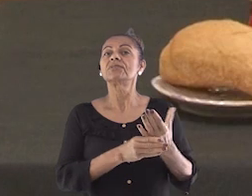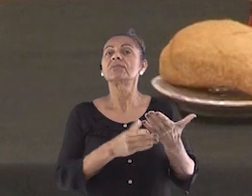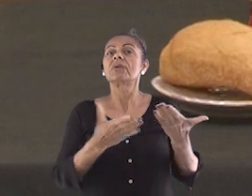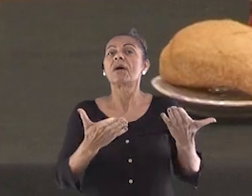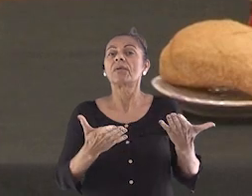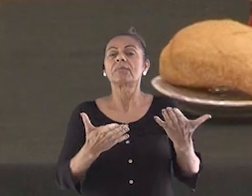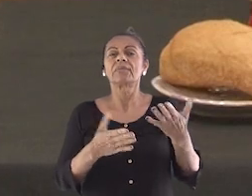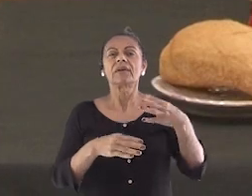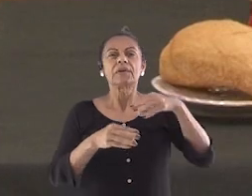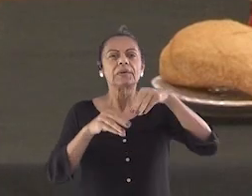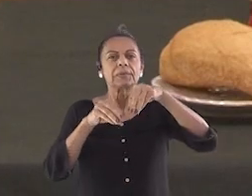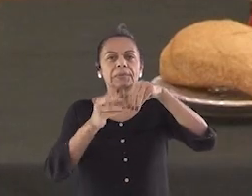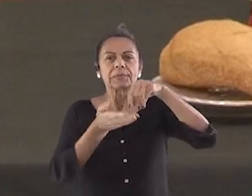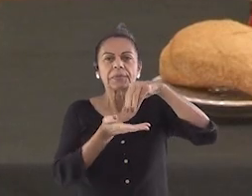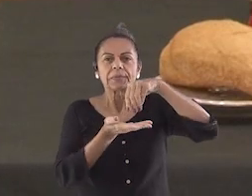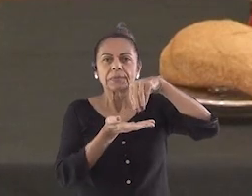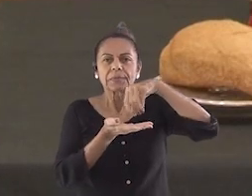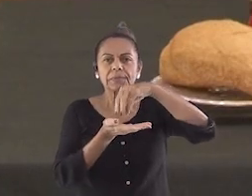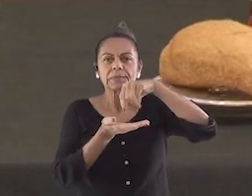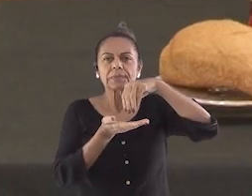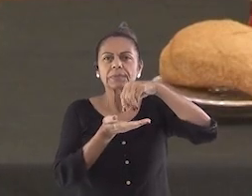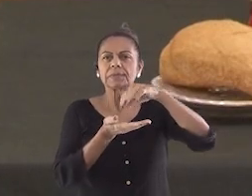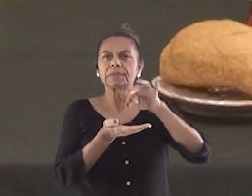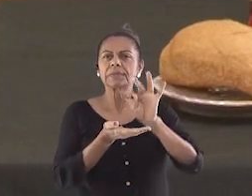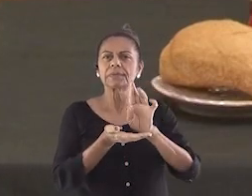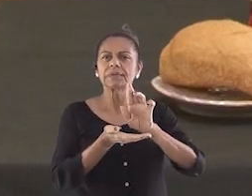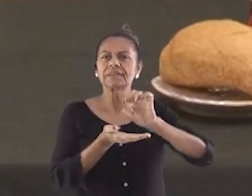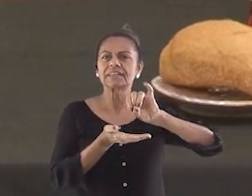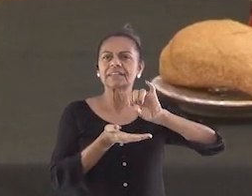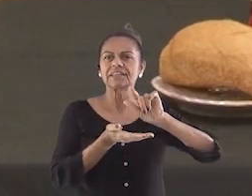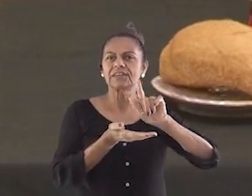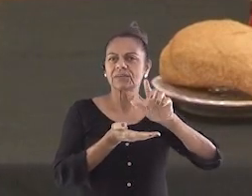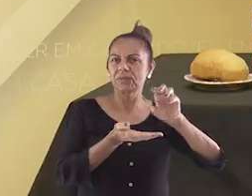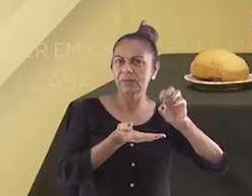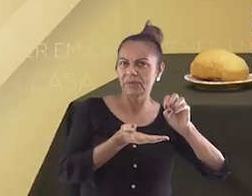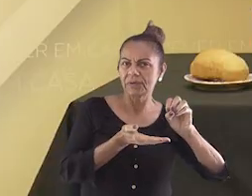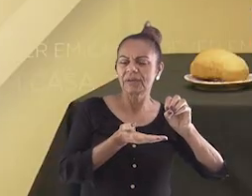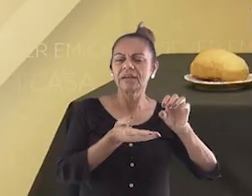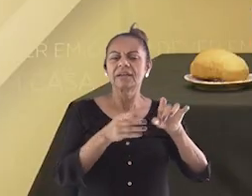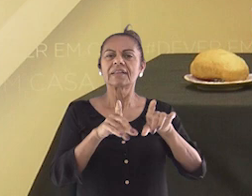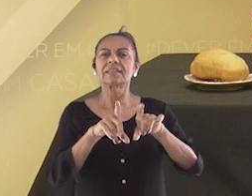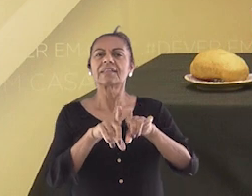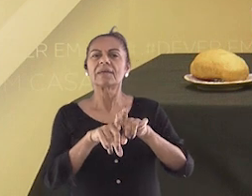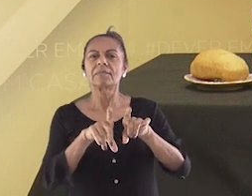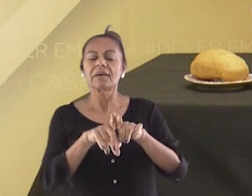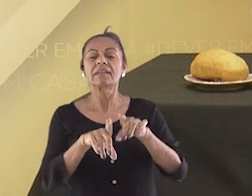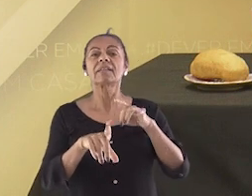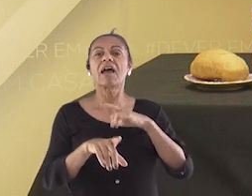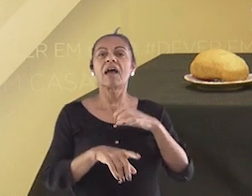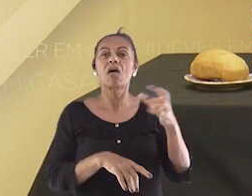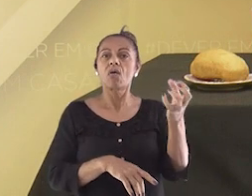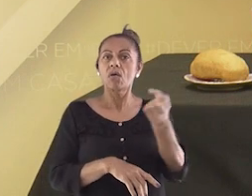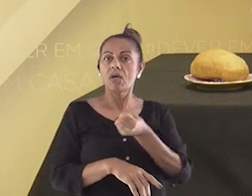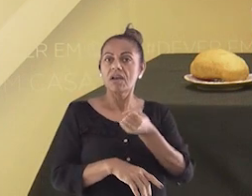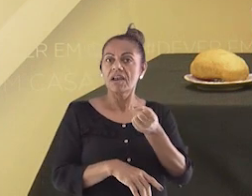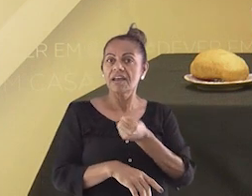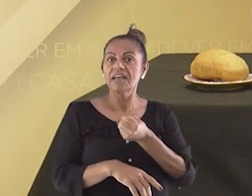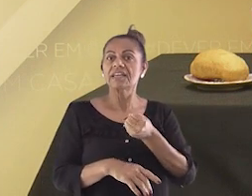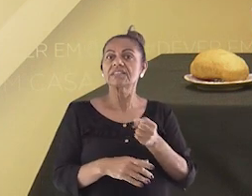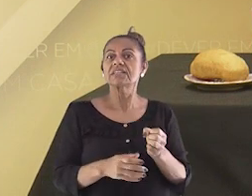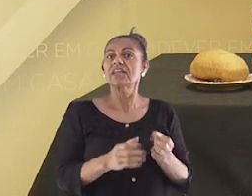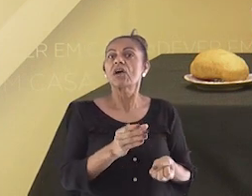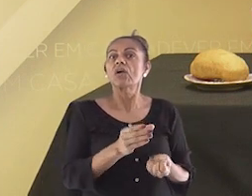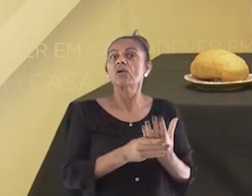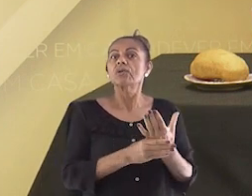leite condensado, eles têm origem do leite. E o leite tem origem animal. Ele vem da